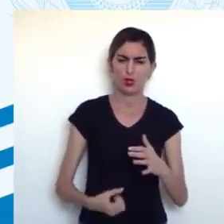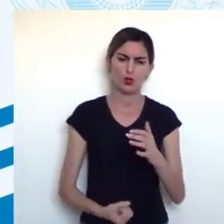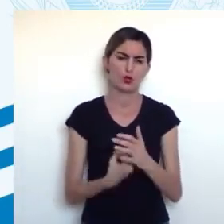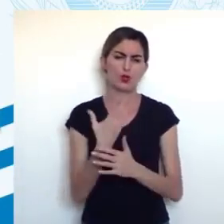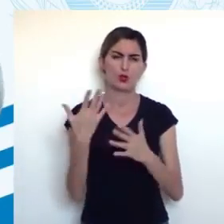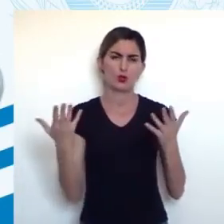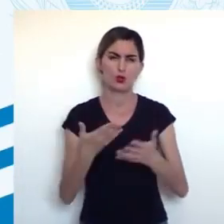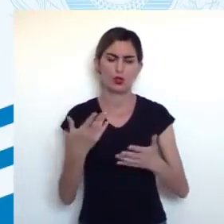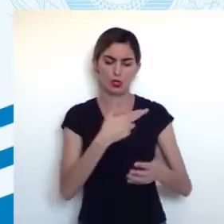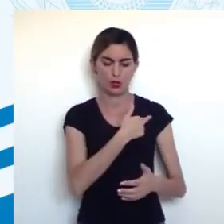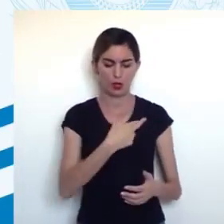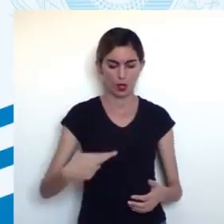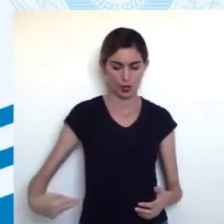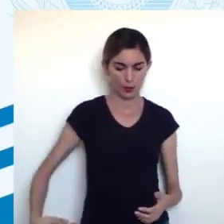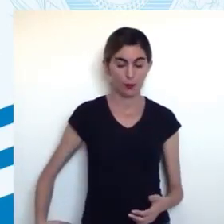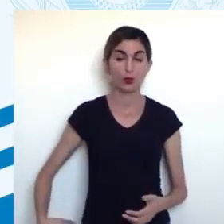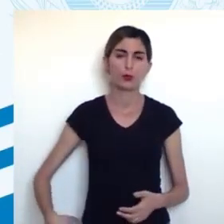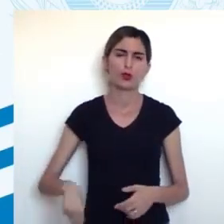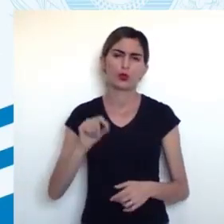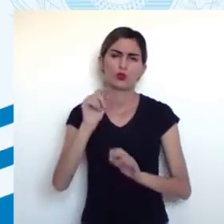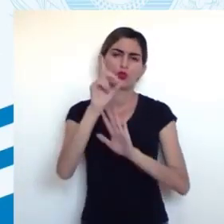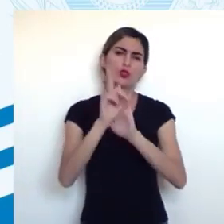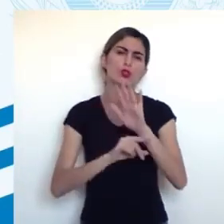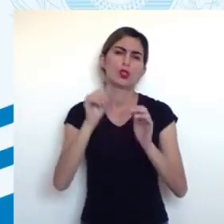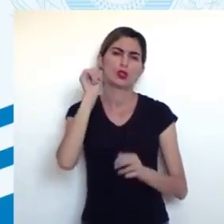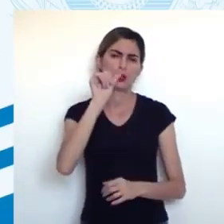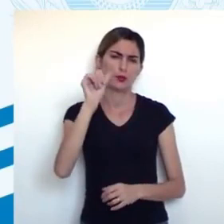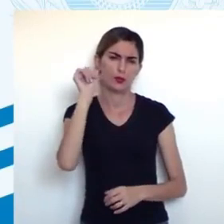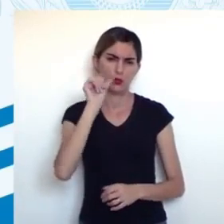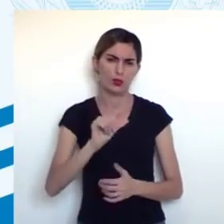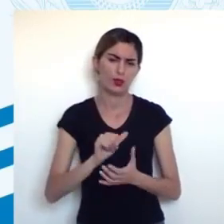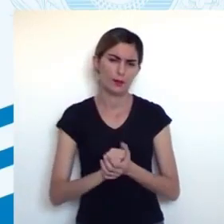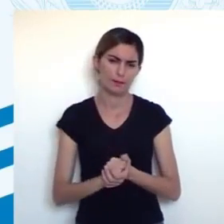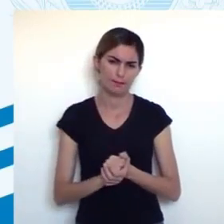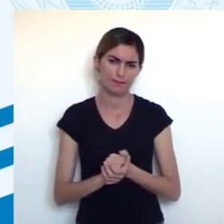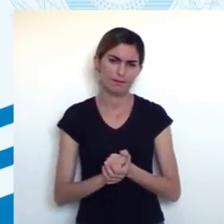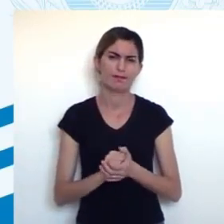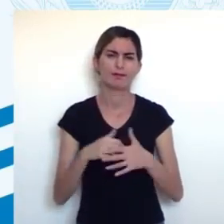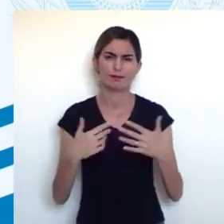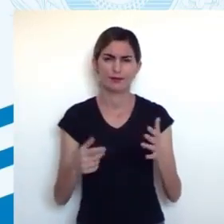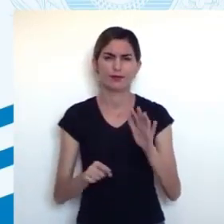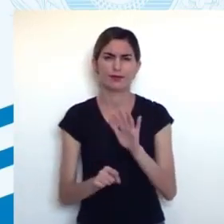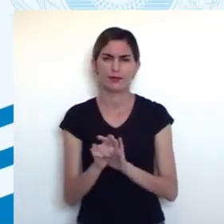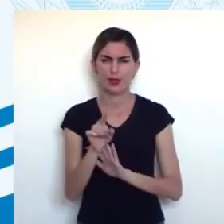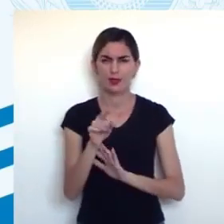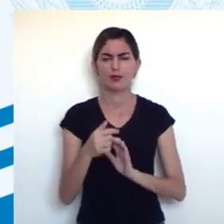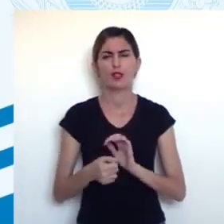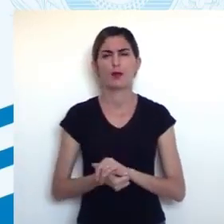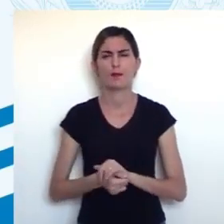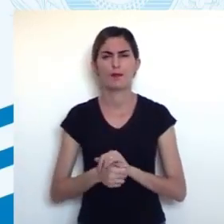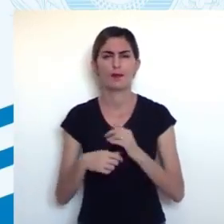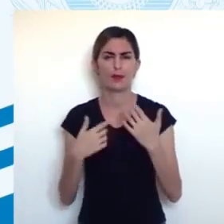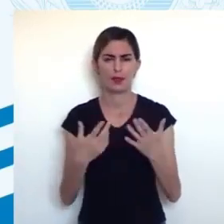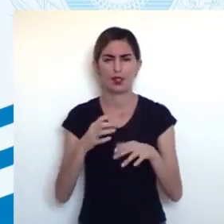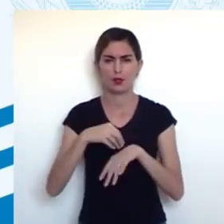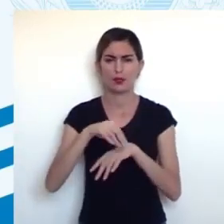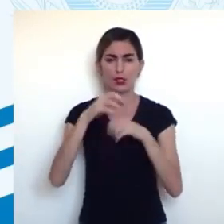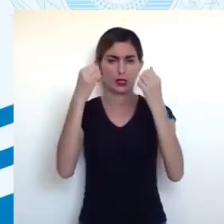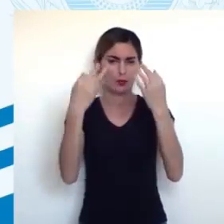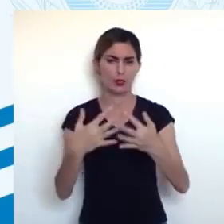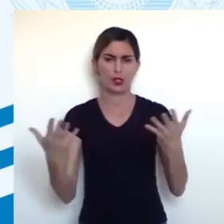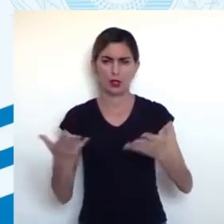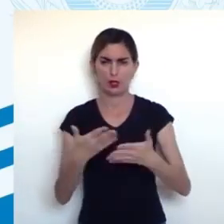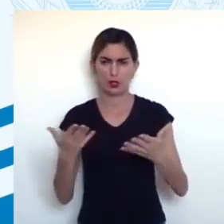surge agora a República Velha e os direitos das mulheres. Aí o outro novo embate, né? A reivindicação